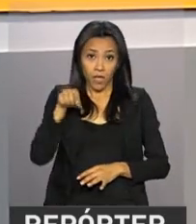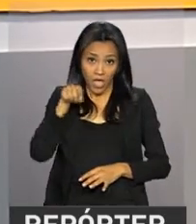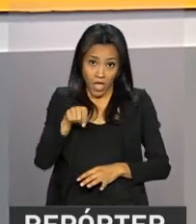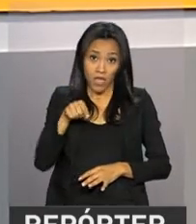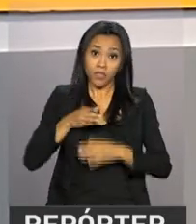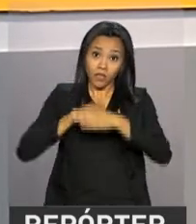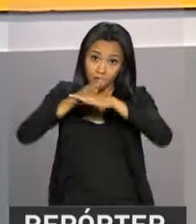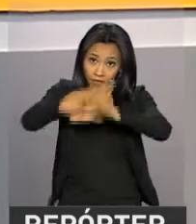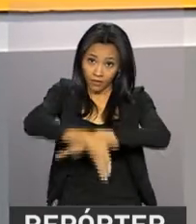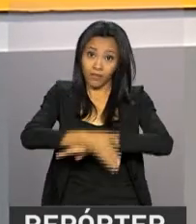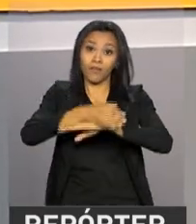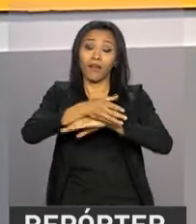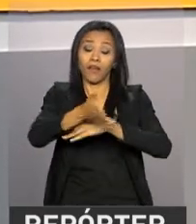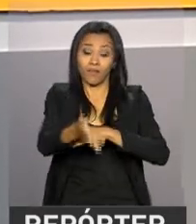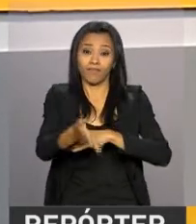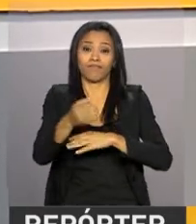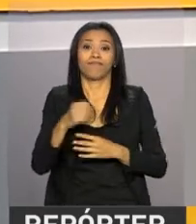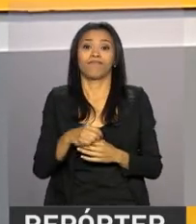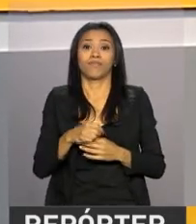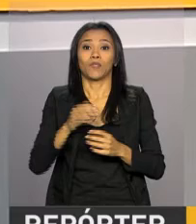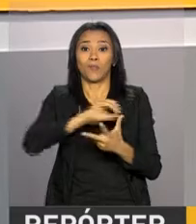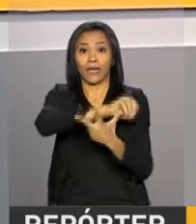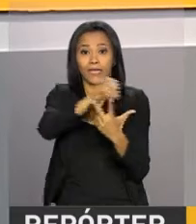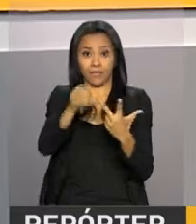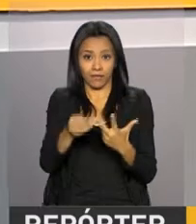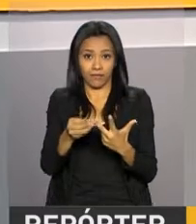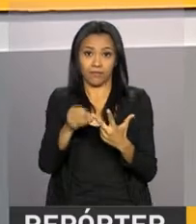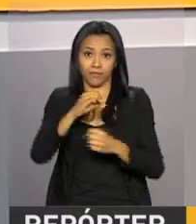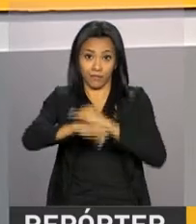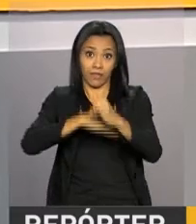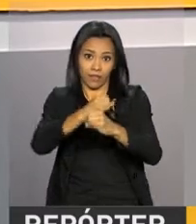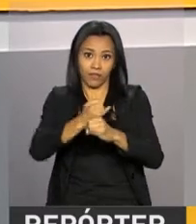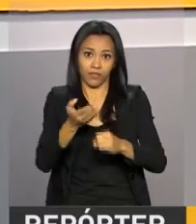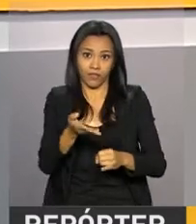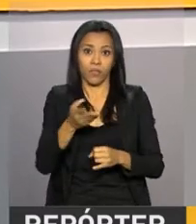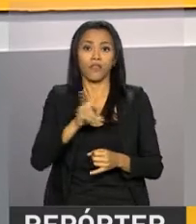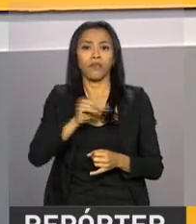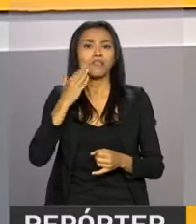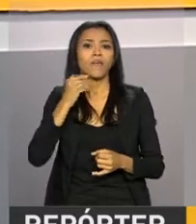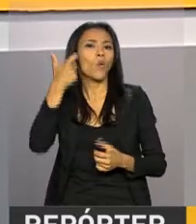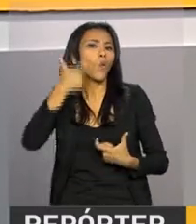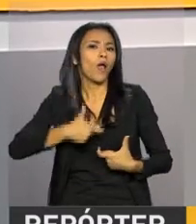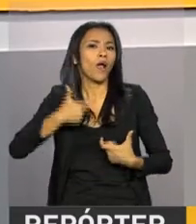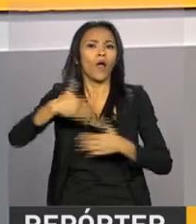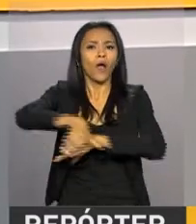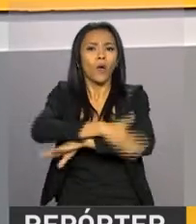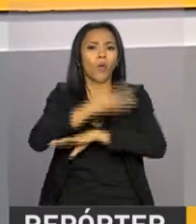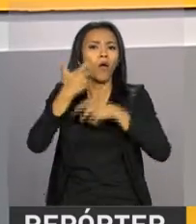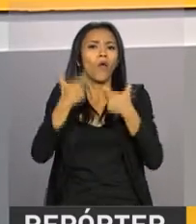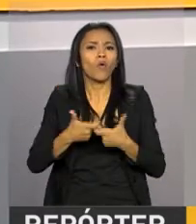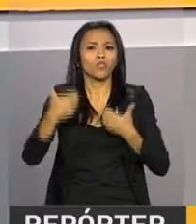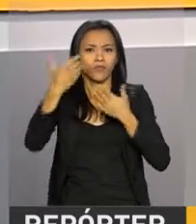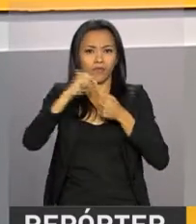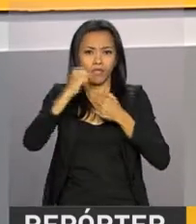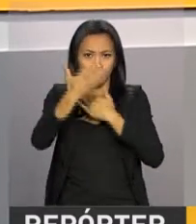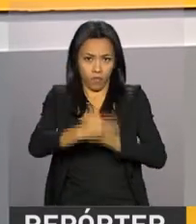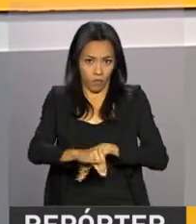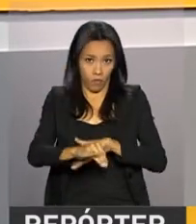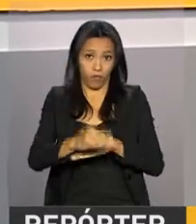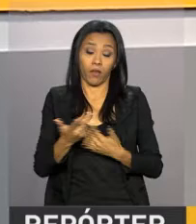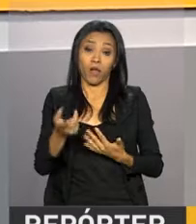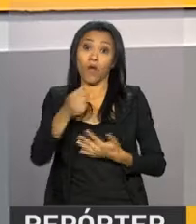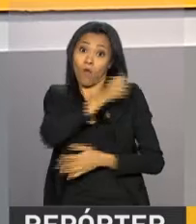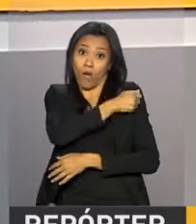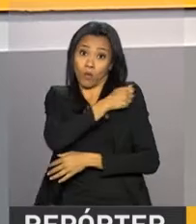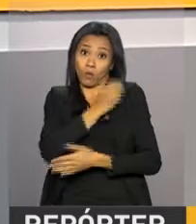acessado na página eletrônica do enem ele vai trazer o local onde cada estudante vai fazer as provas o aluno deve informar